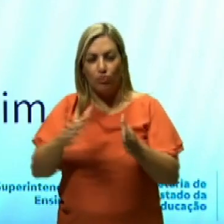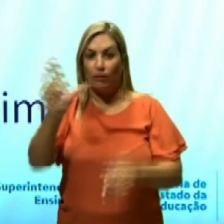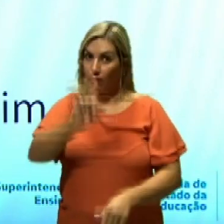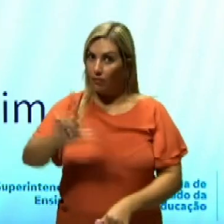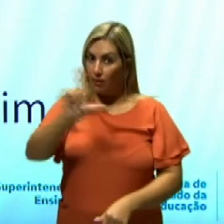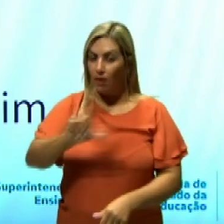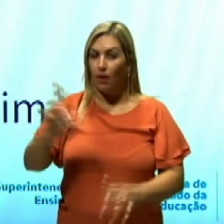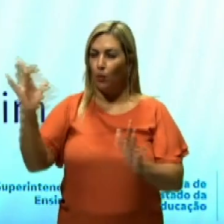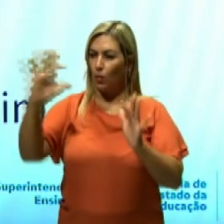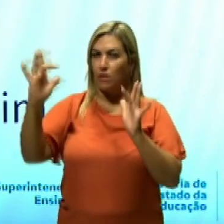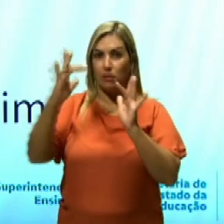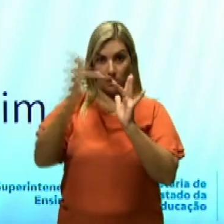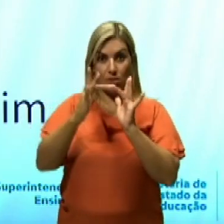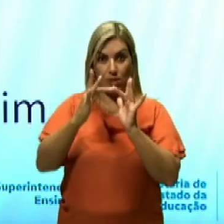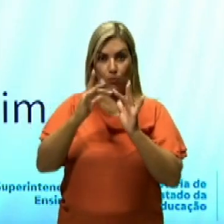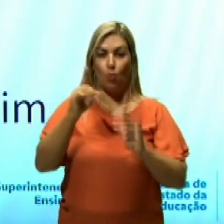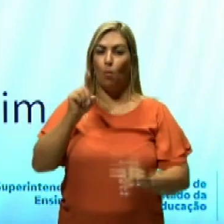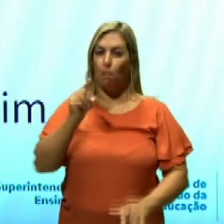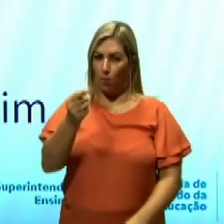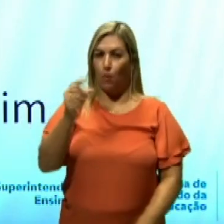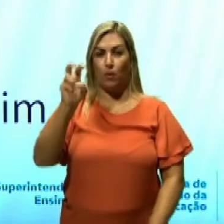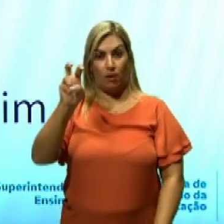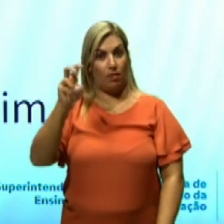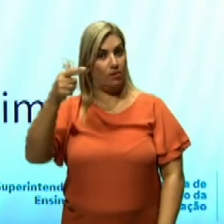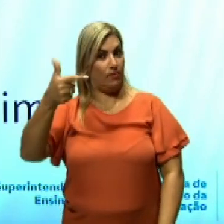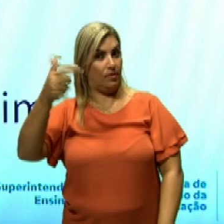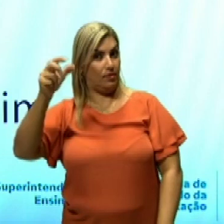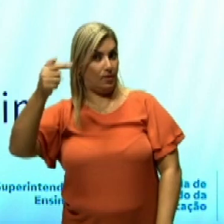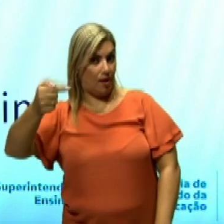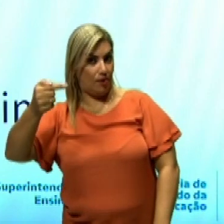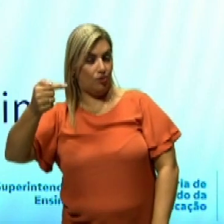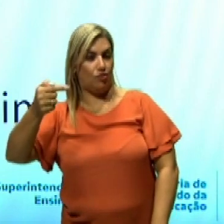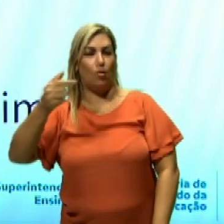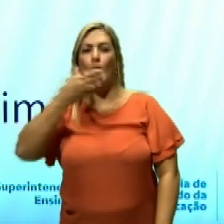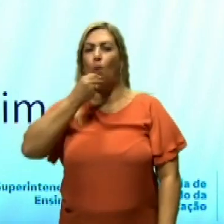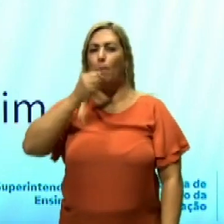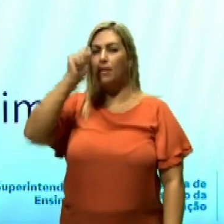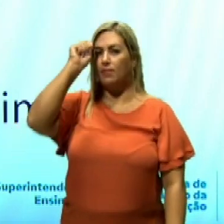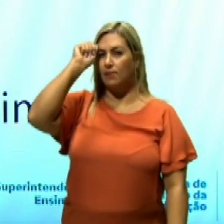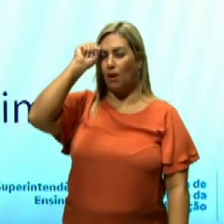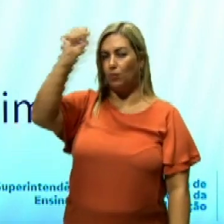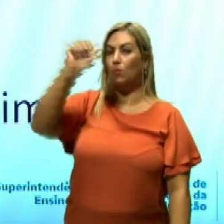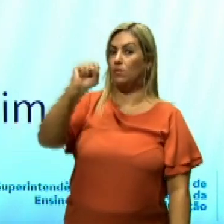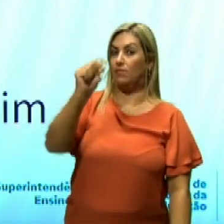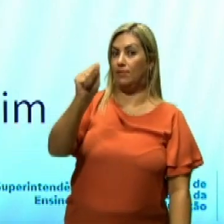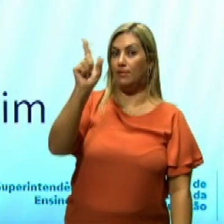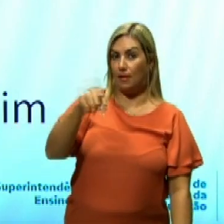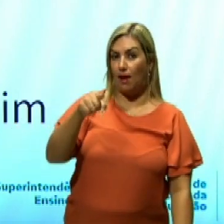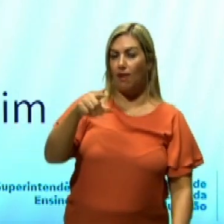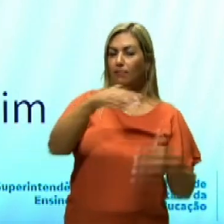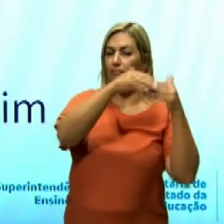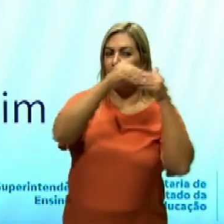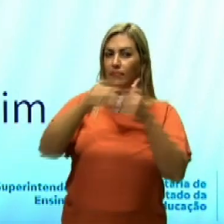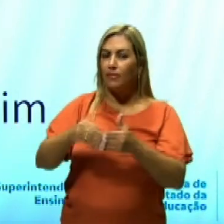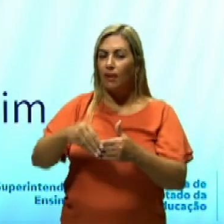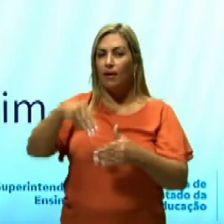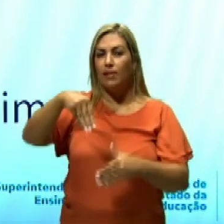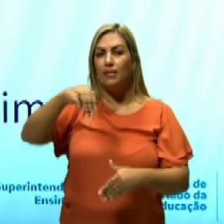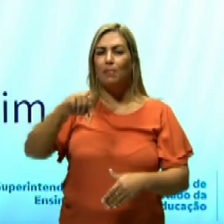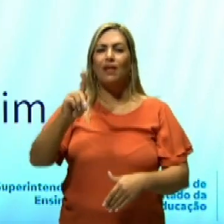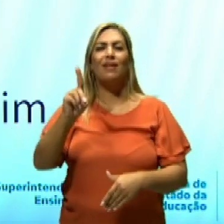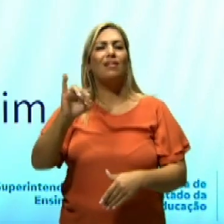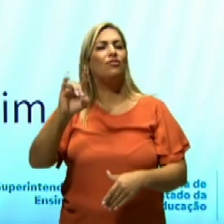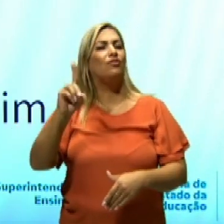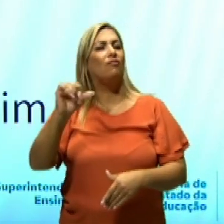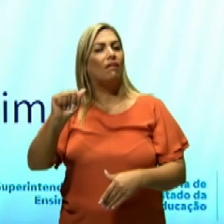português em 1527 sá de miranda trás para portugal a medida nova o